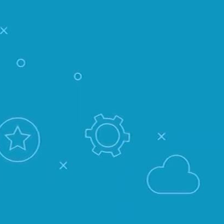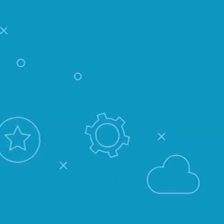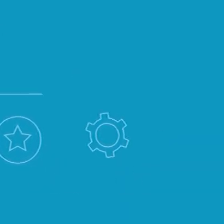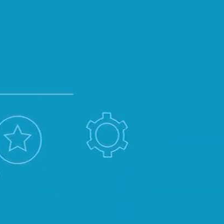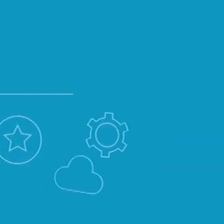Então, gente, essa parte de monômios semelhantes ela é muito importante para o que você vai estudar na sequência, né? Na continuidade do estudo de monômios, você precisa